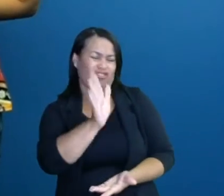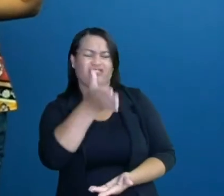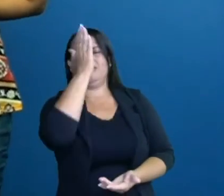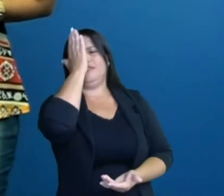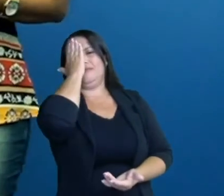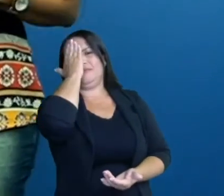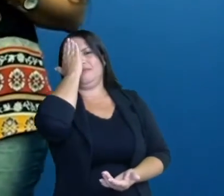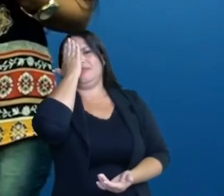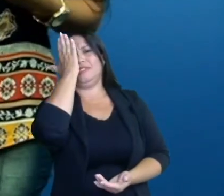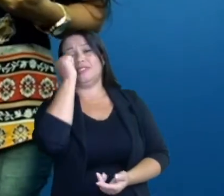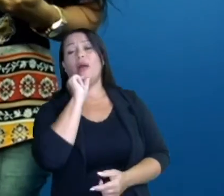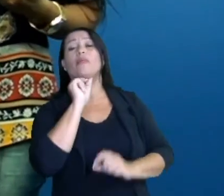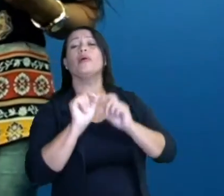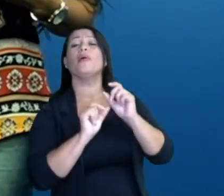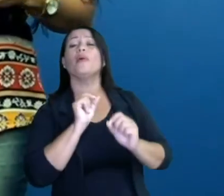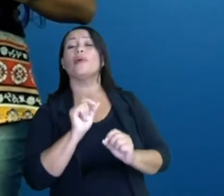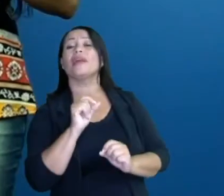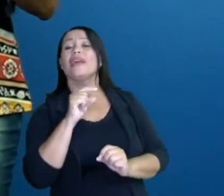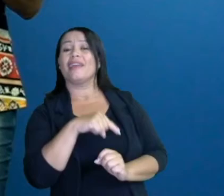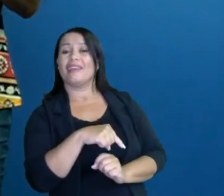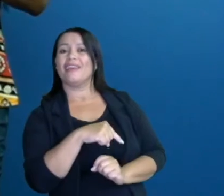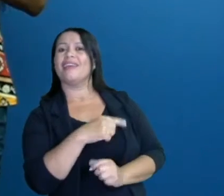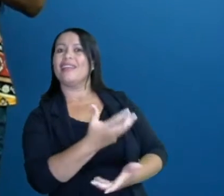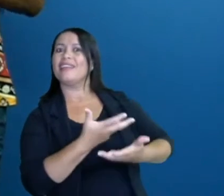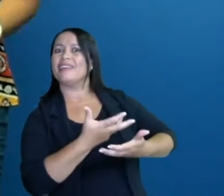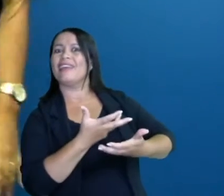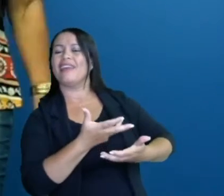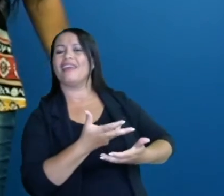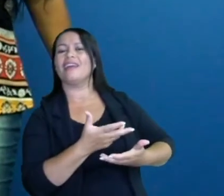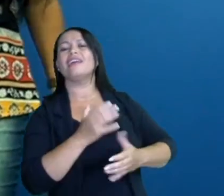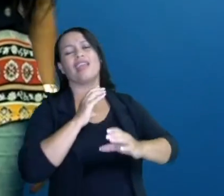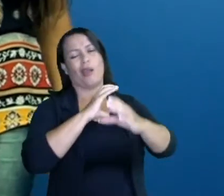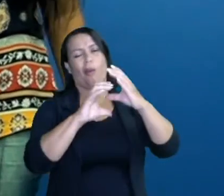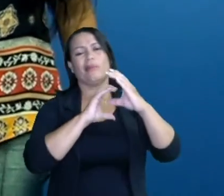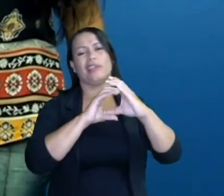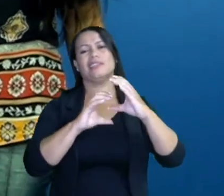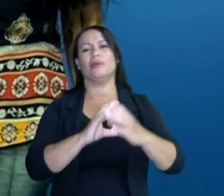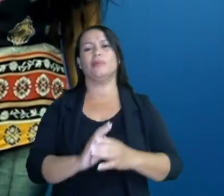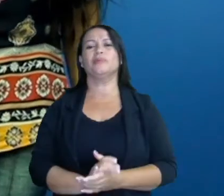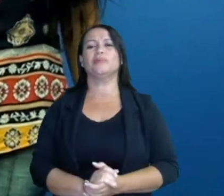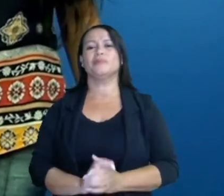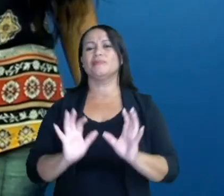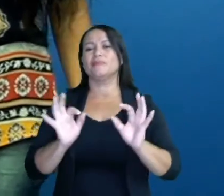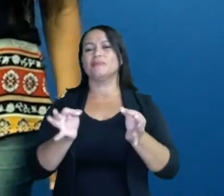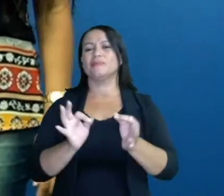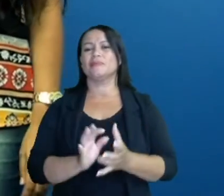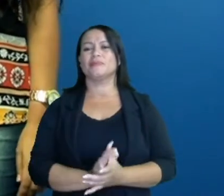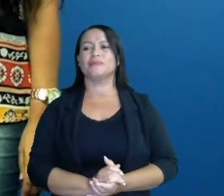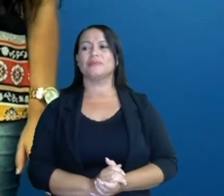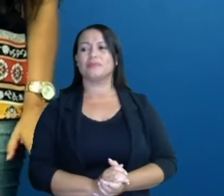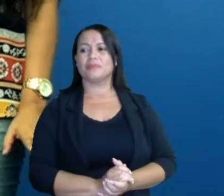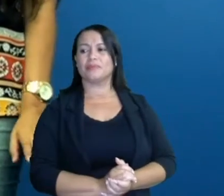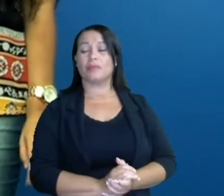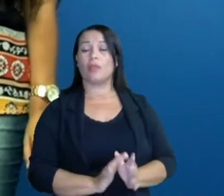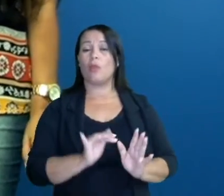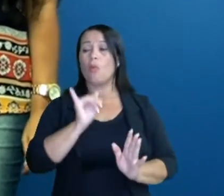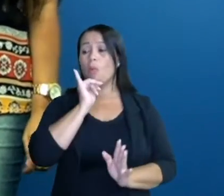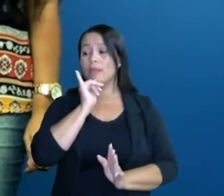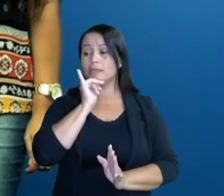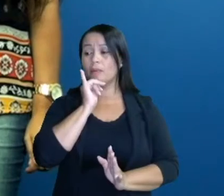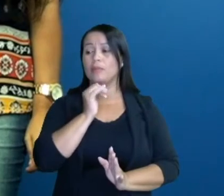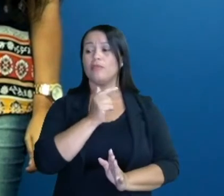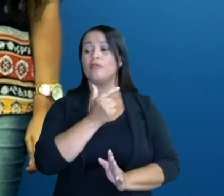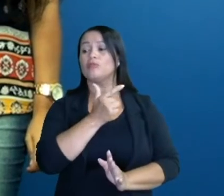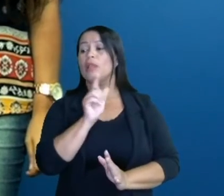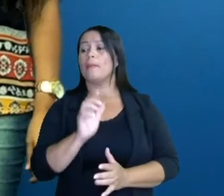entende, e aí gera comunicação, certo? Um exemplo, mas vamos